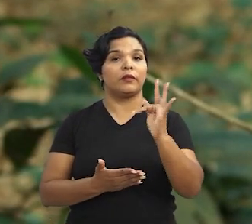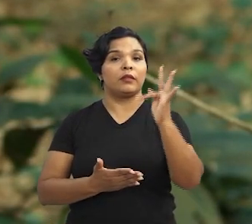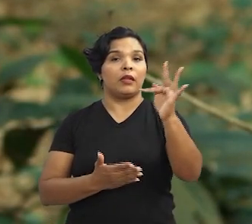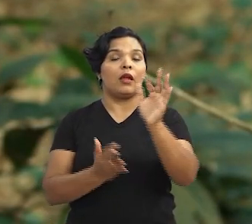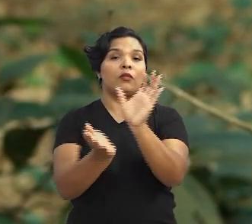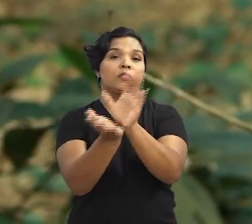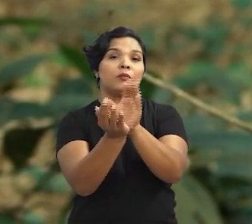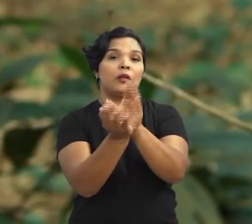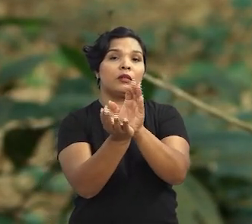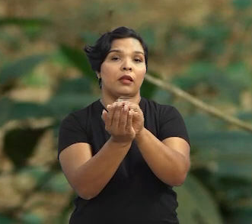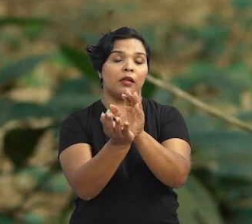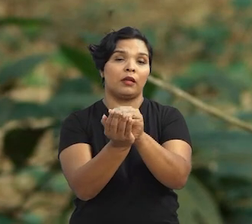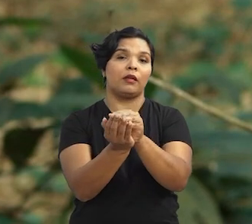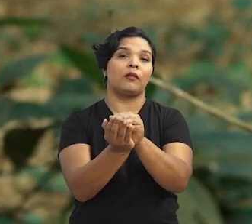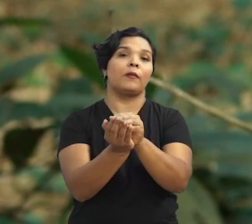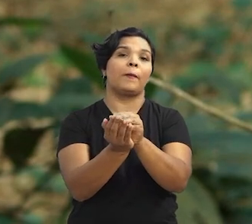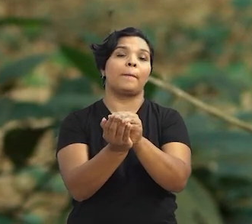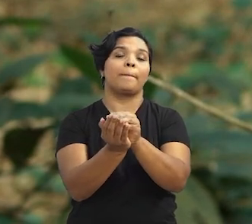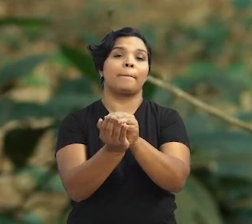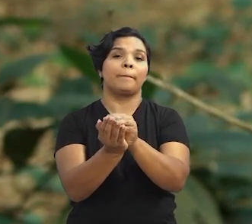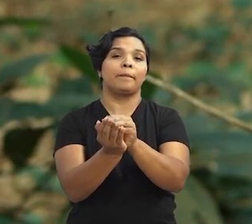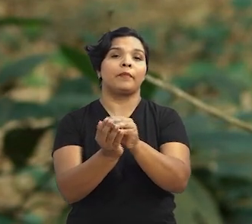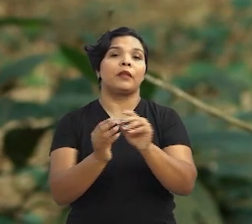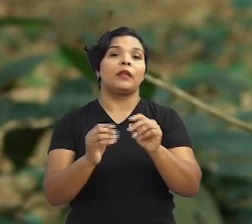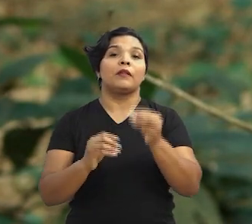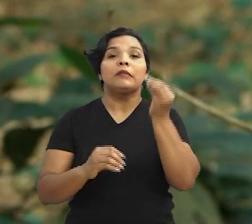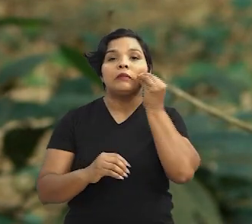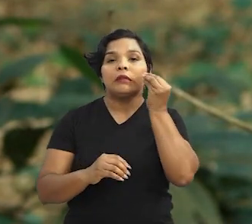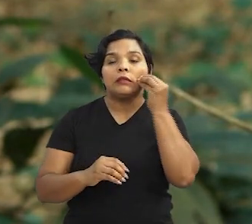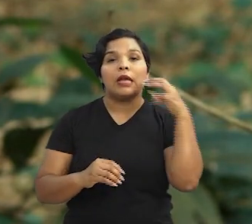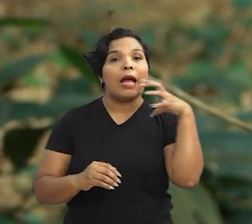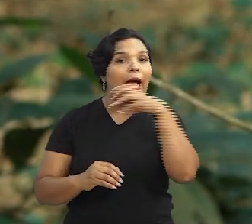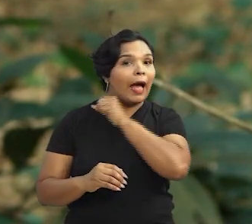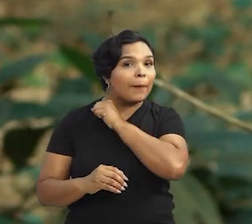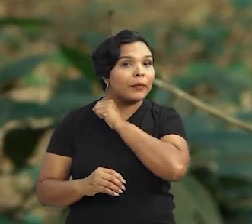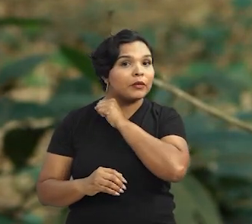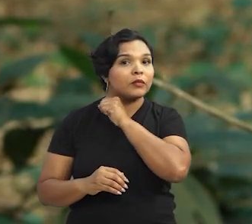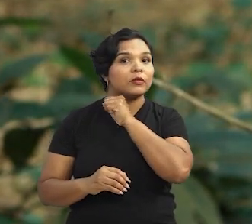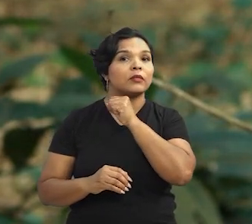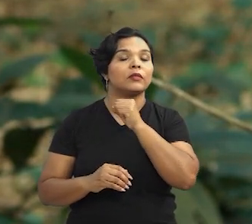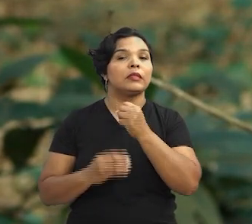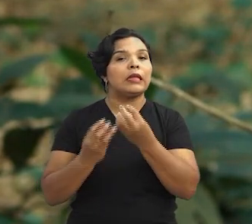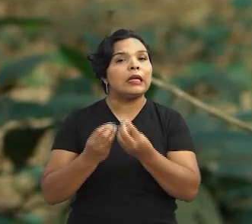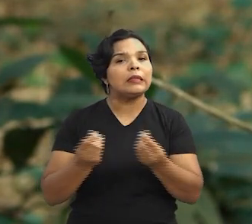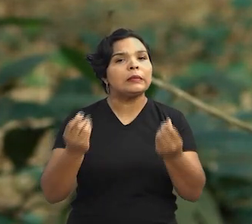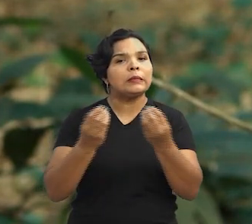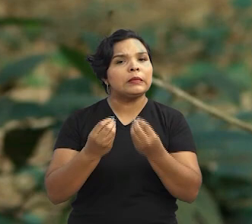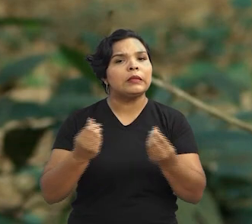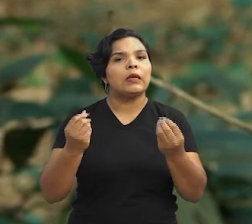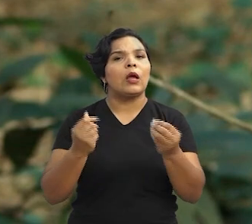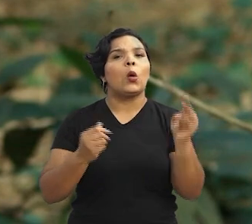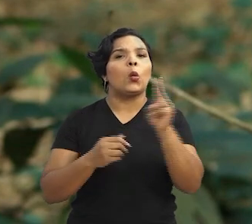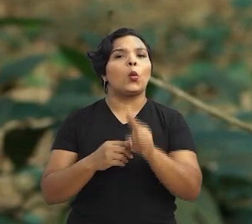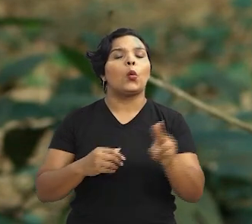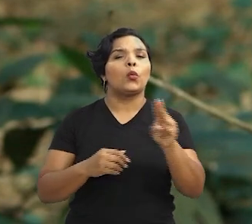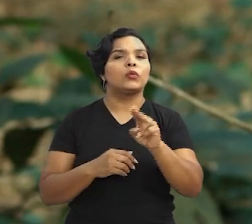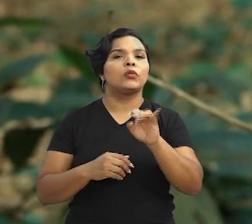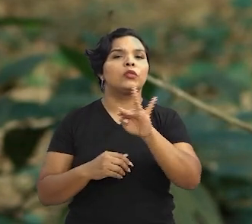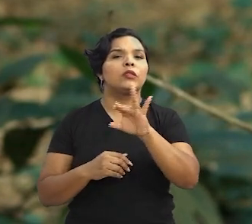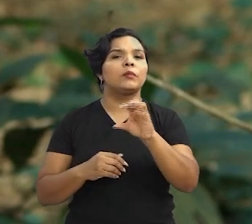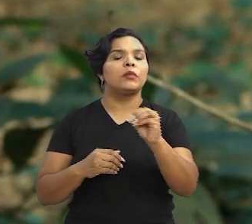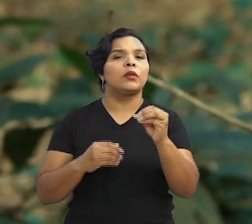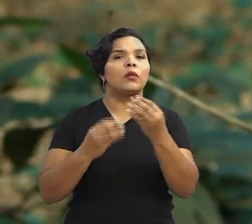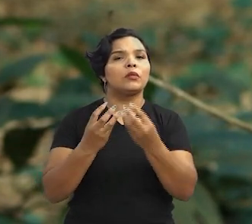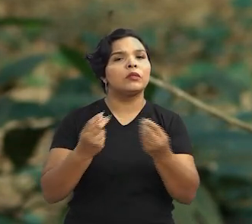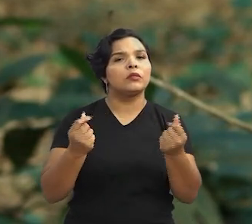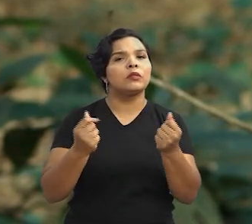Cientistas da Universidade Federal de Pernambuco, campus de Recife, desenvolveram testes rápidos portáteis de alta sensibilidade com o uso